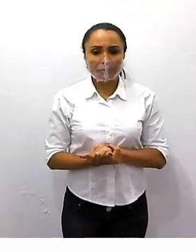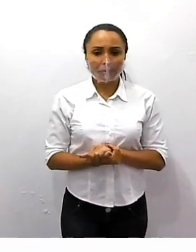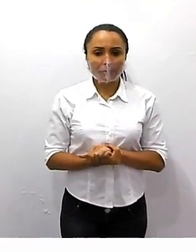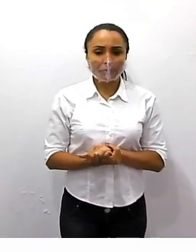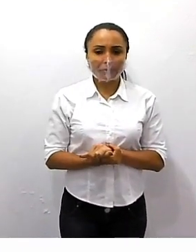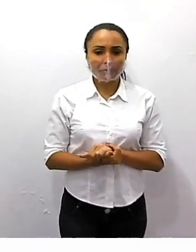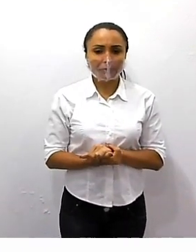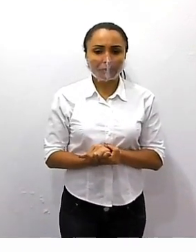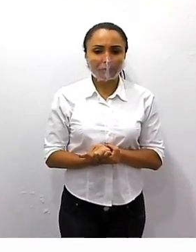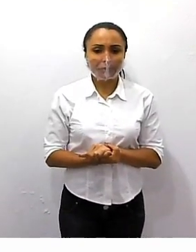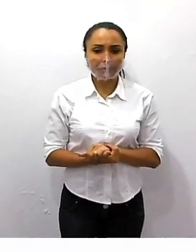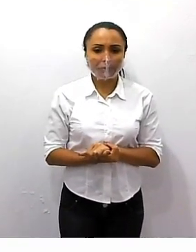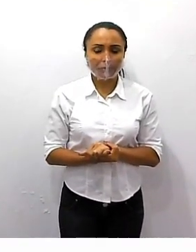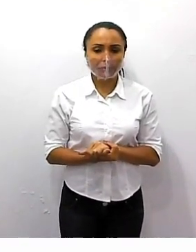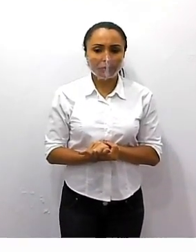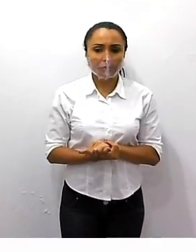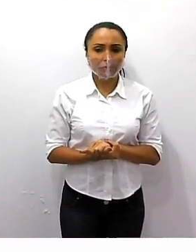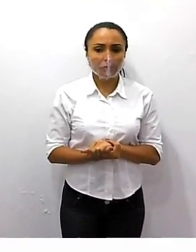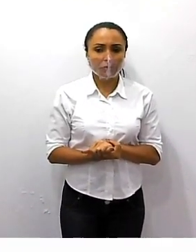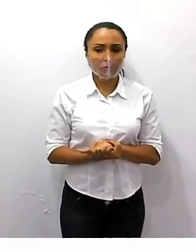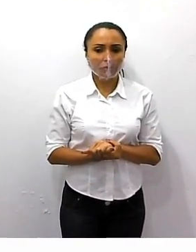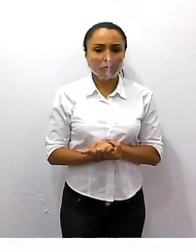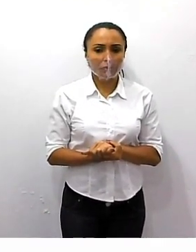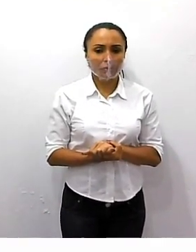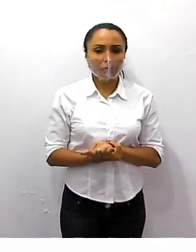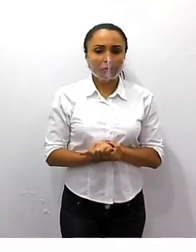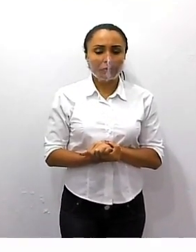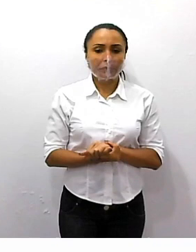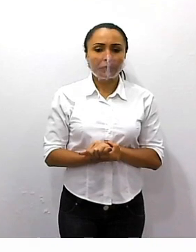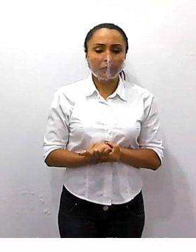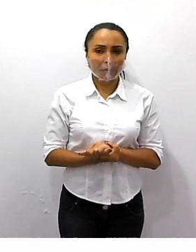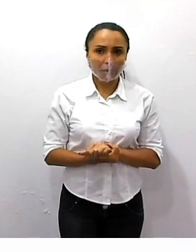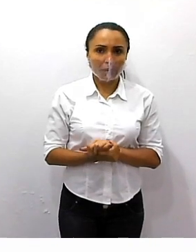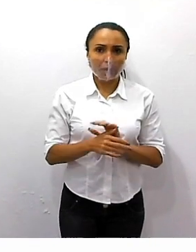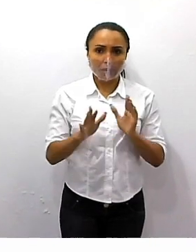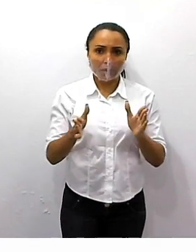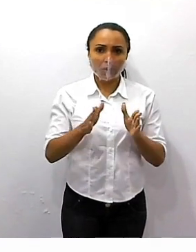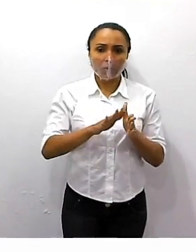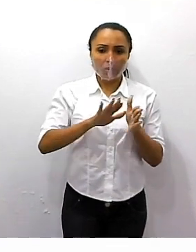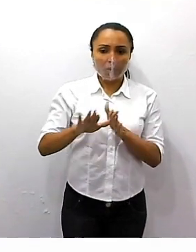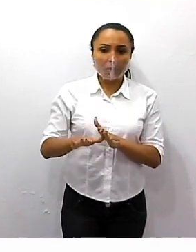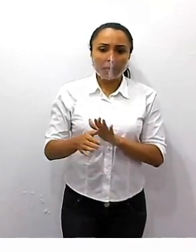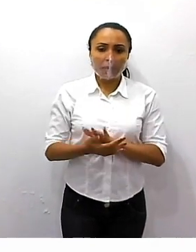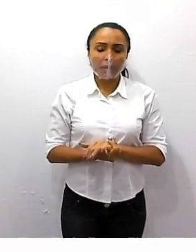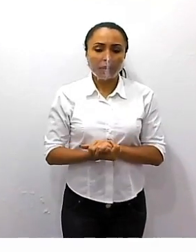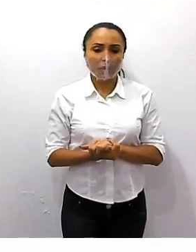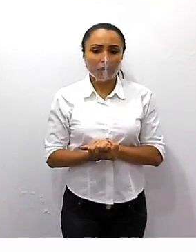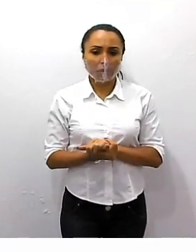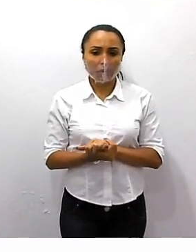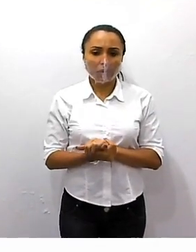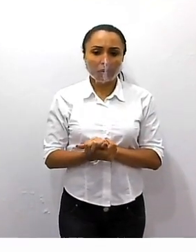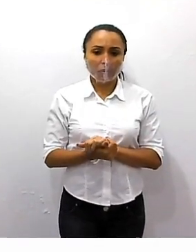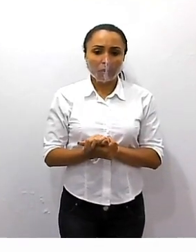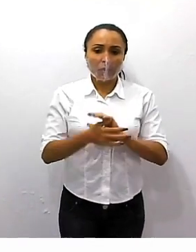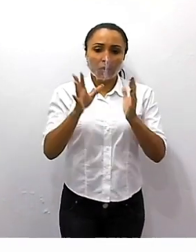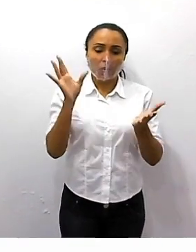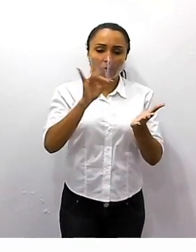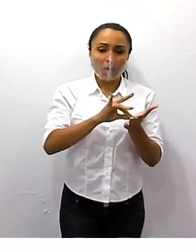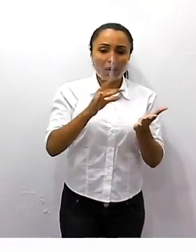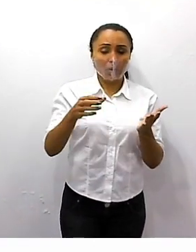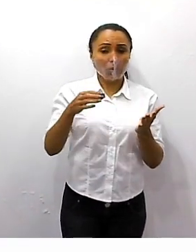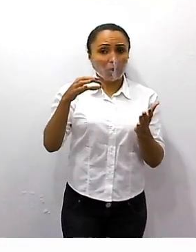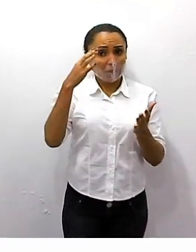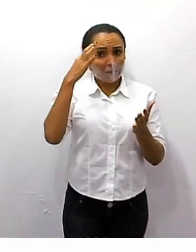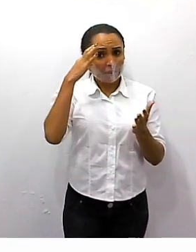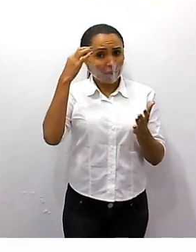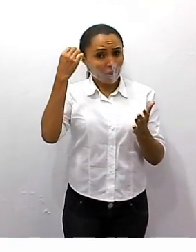que, não é isso? A conjunção aí é concessiva. Uma ação não elimina a outra, né? O fato de ele estar com dor de